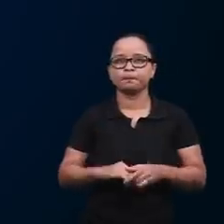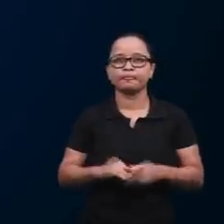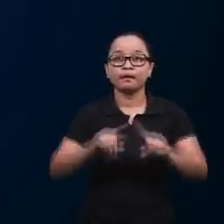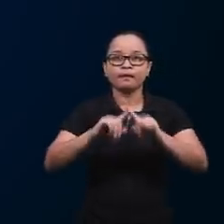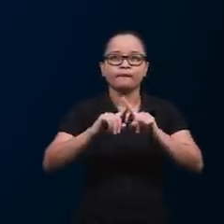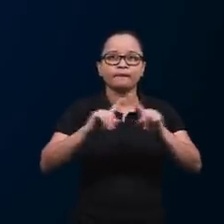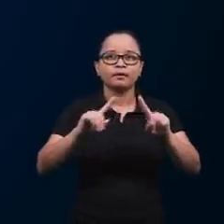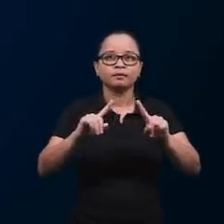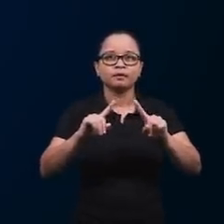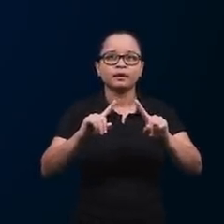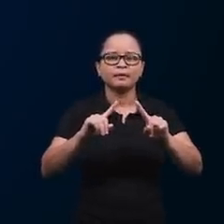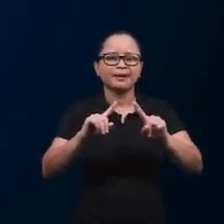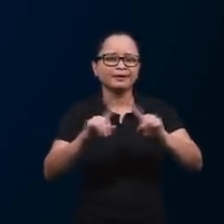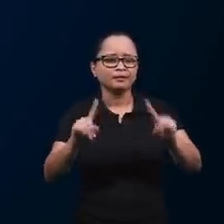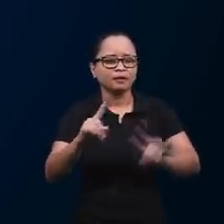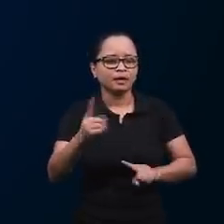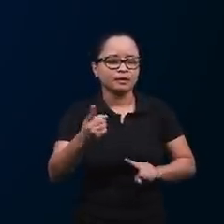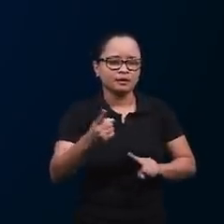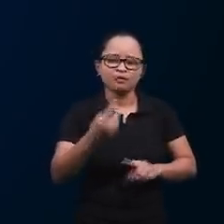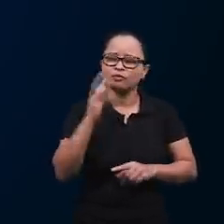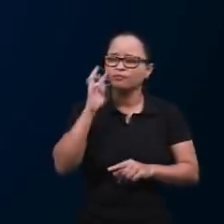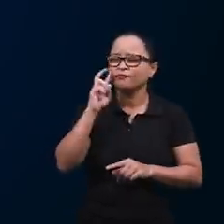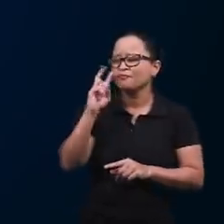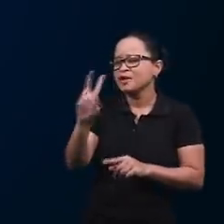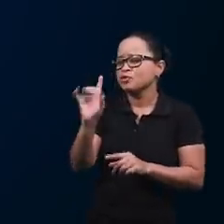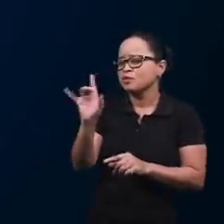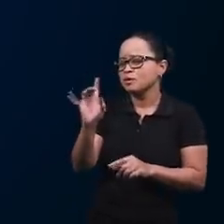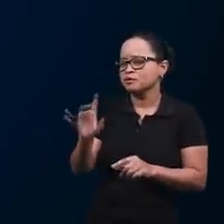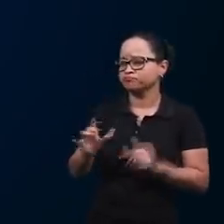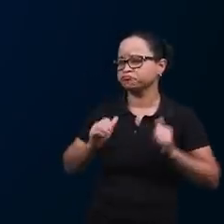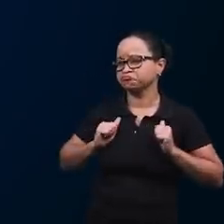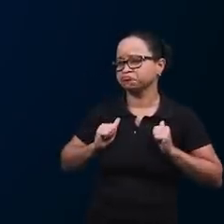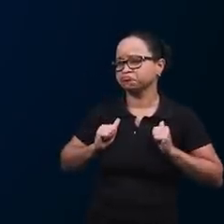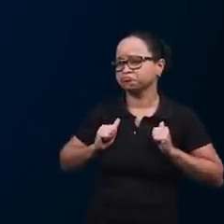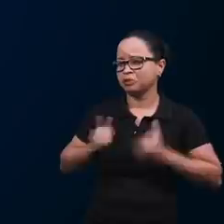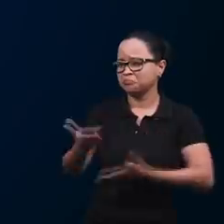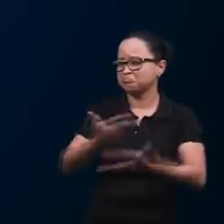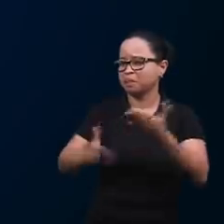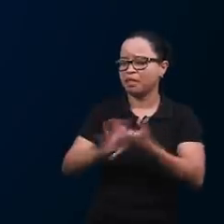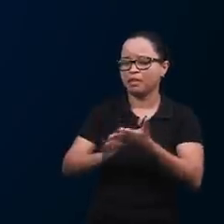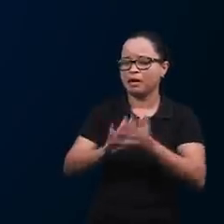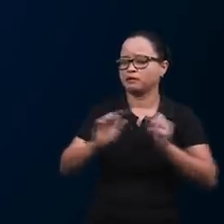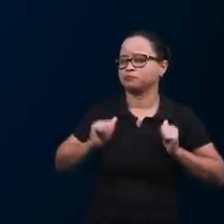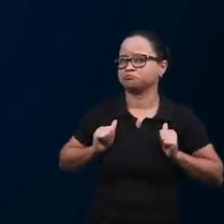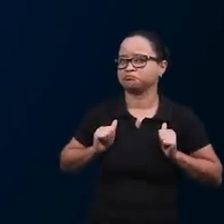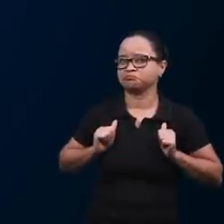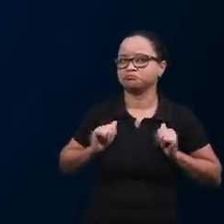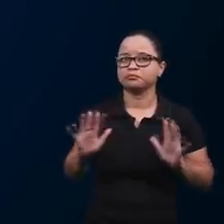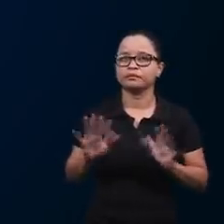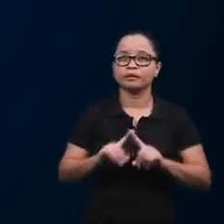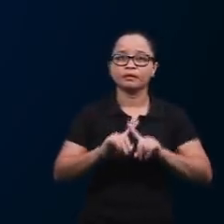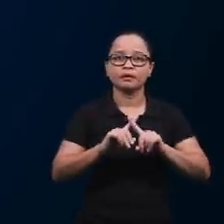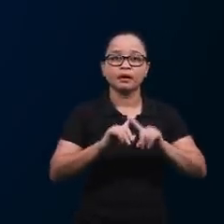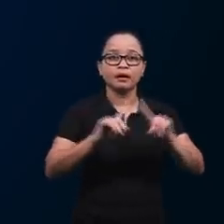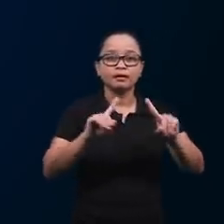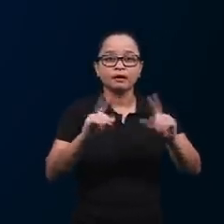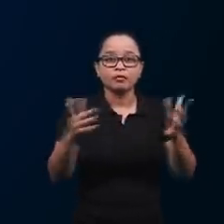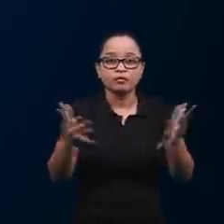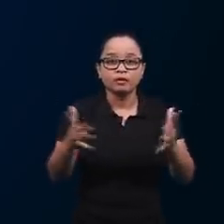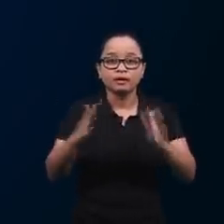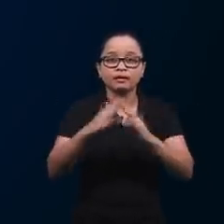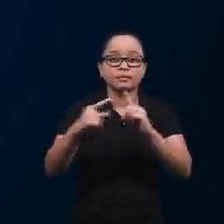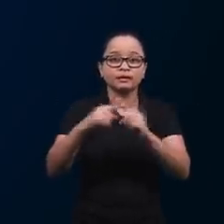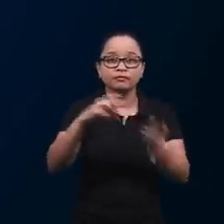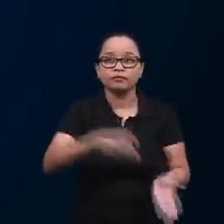legumes lema nem participar na preparação de cessar uma metrô Nada